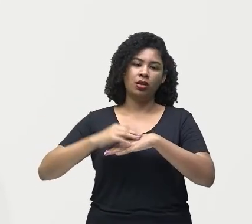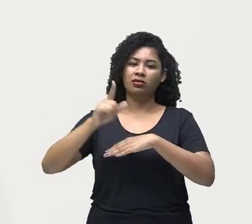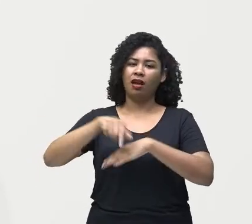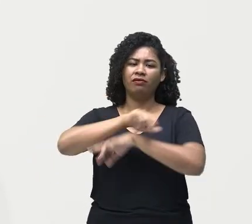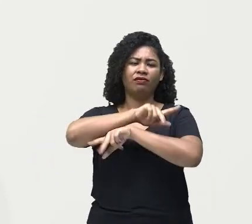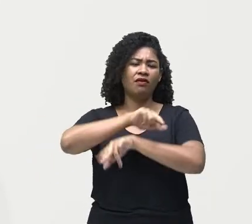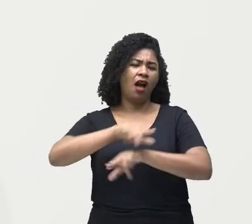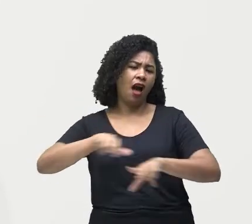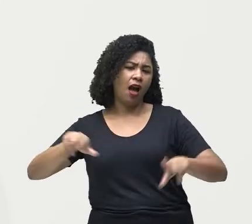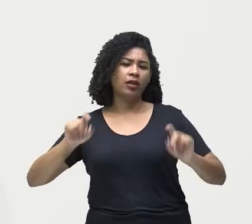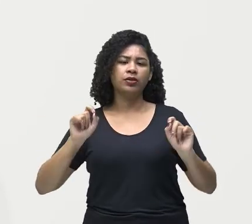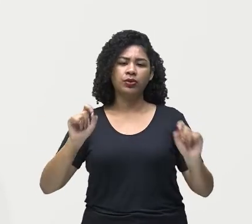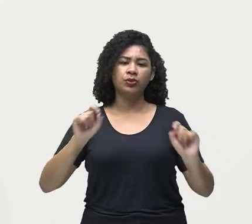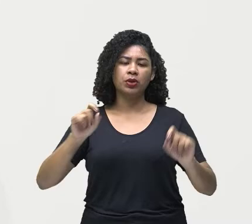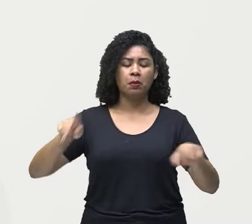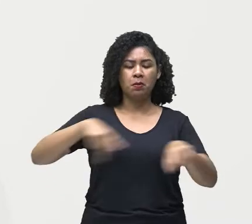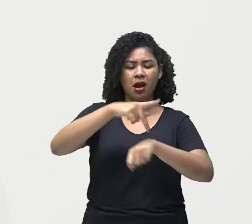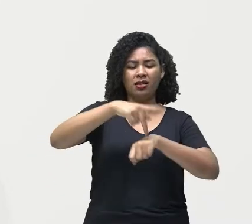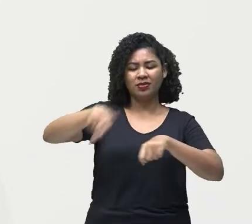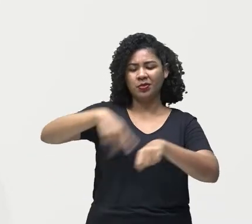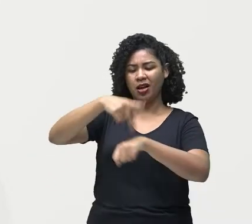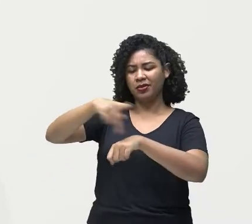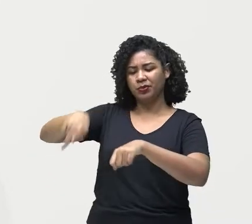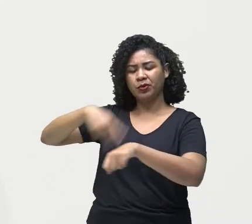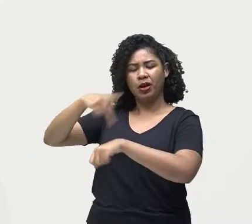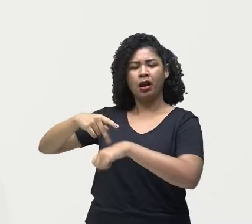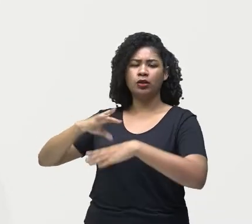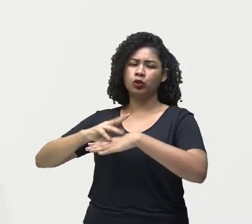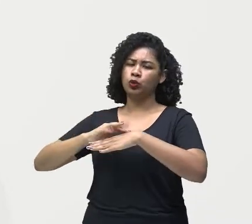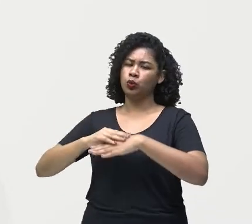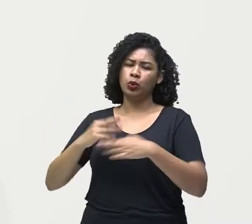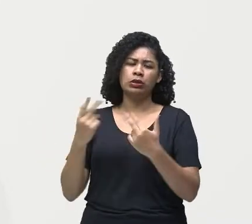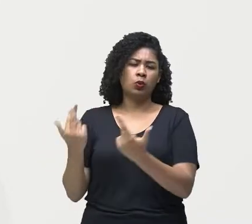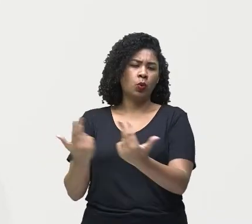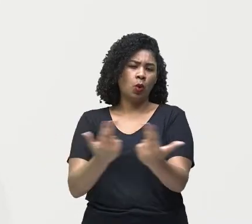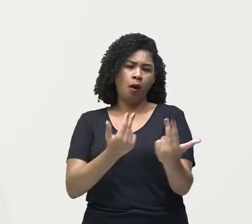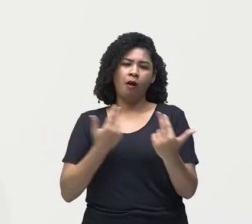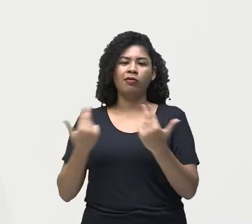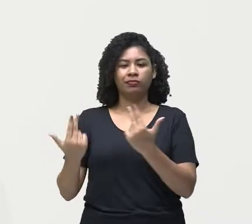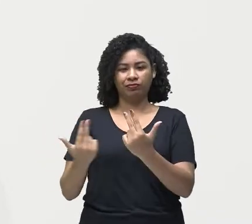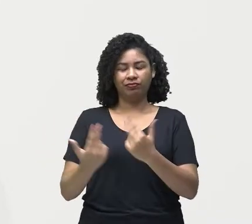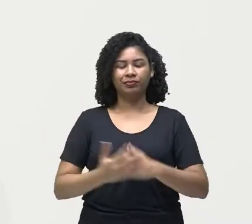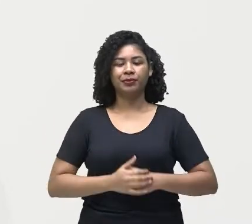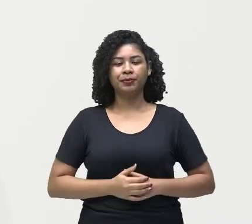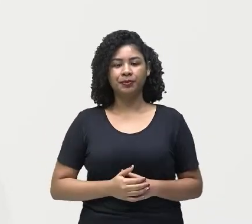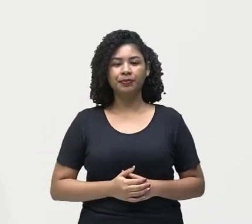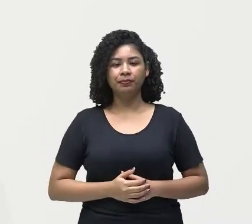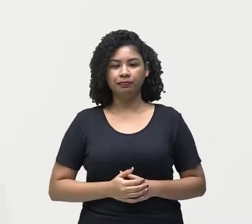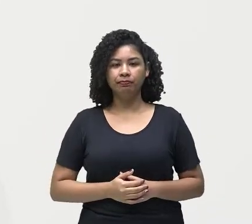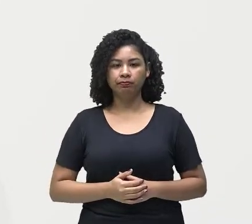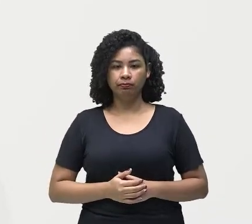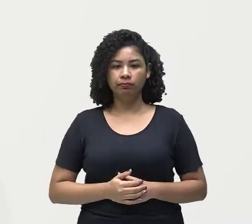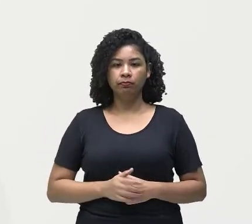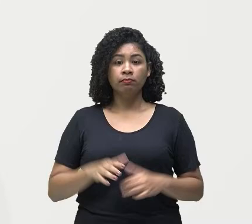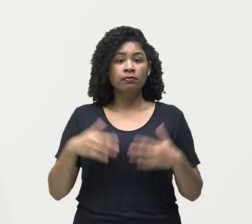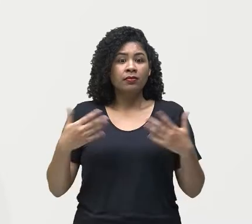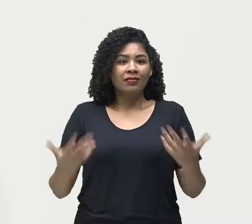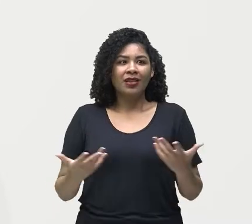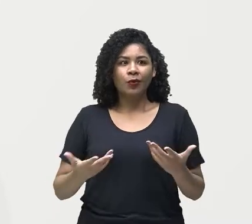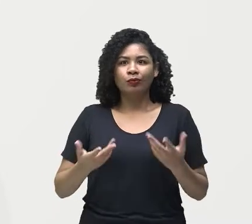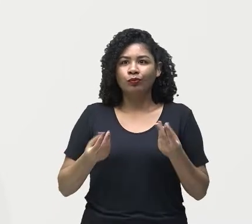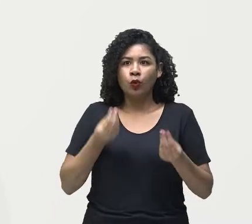vários países estão sofrendo com a mesma doença. E como não há uma forma